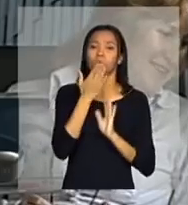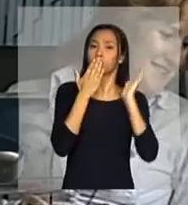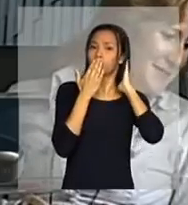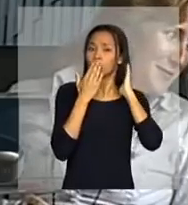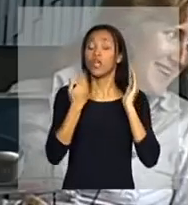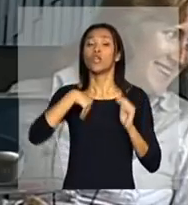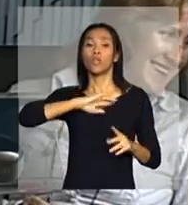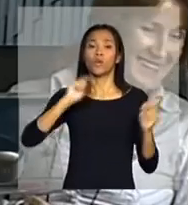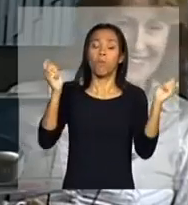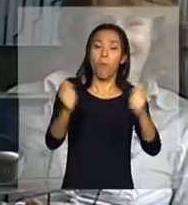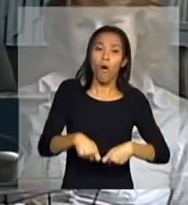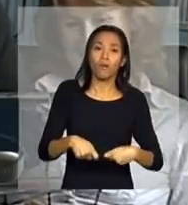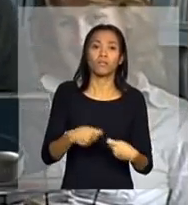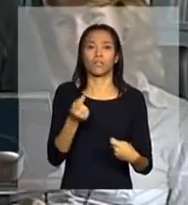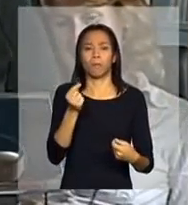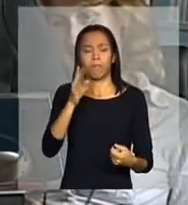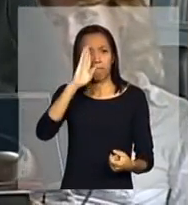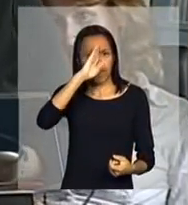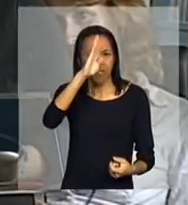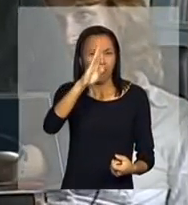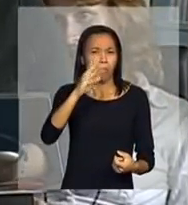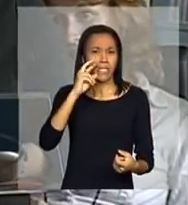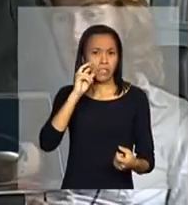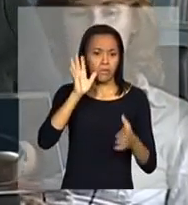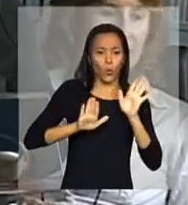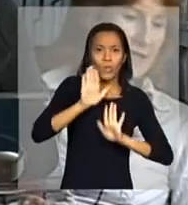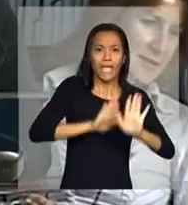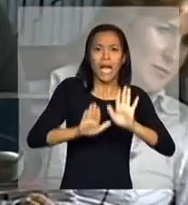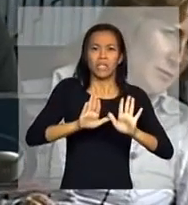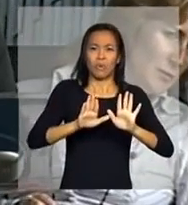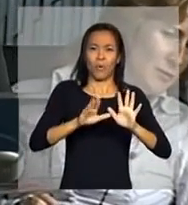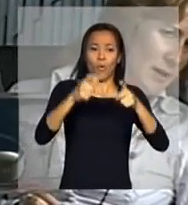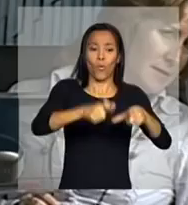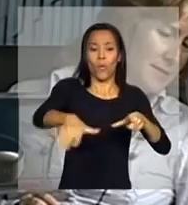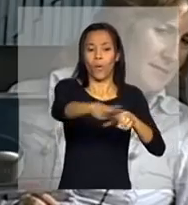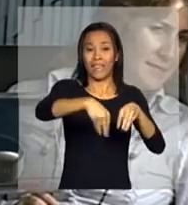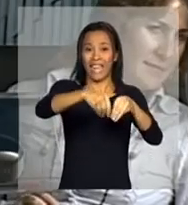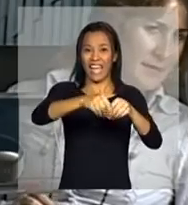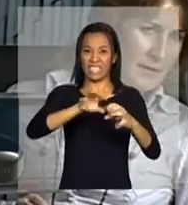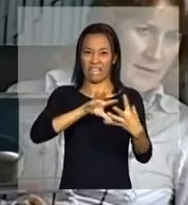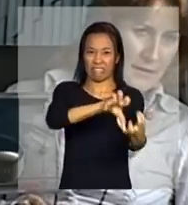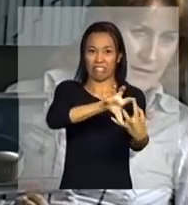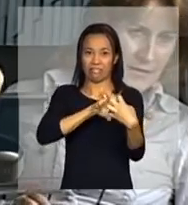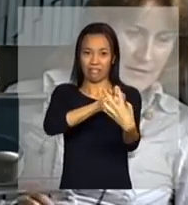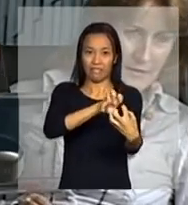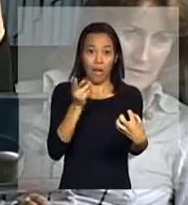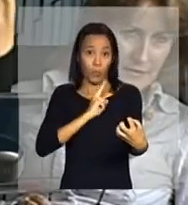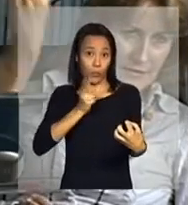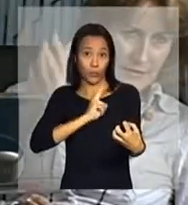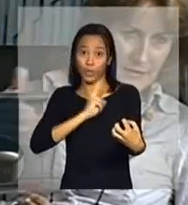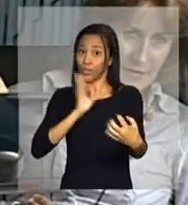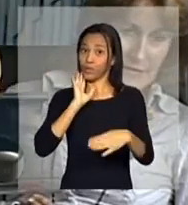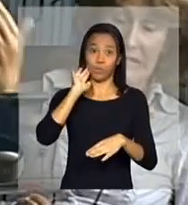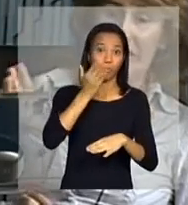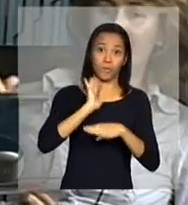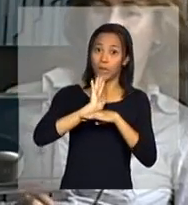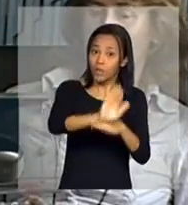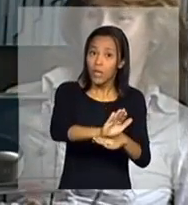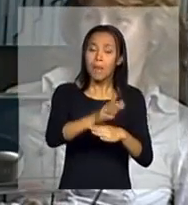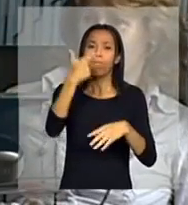priorizar as áreas que estão em conflito, as áreas que precisam de soluções imediatas, e que a gente possa buscar